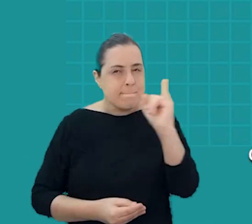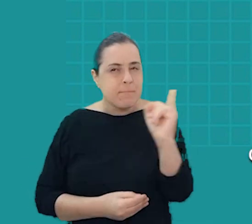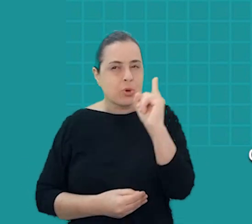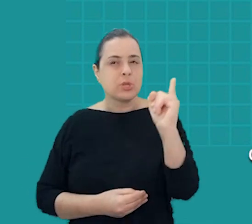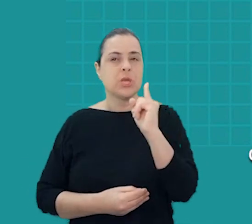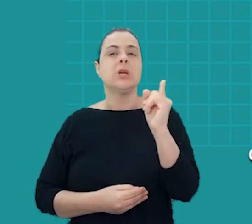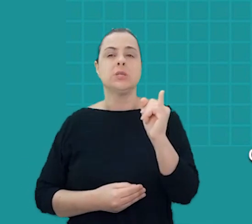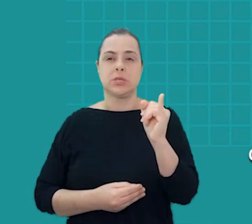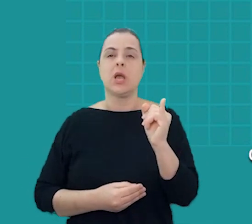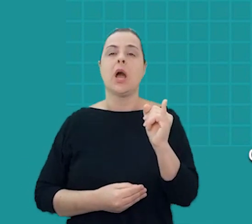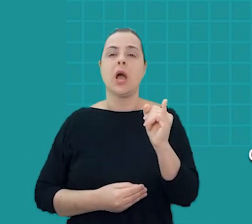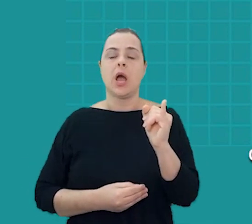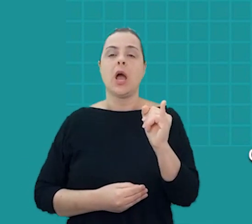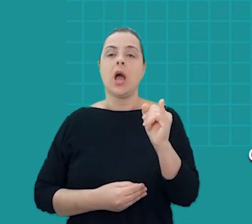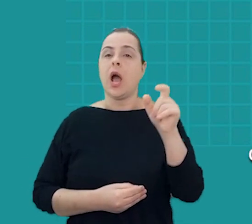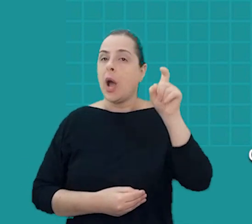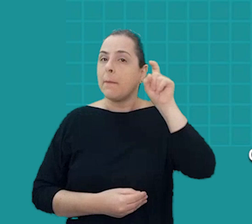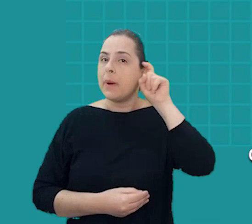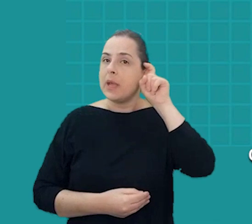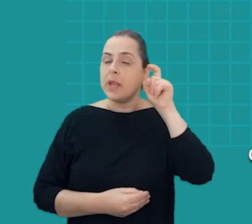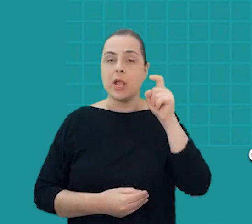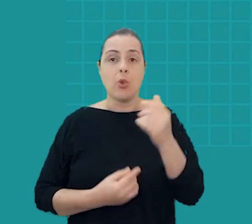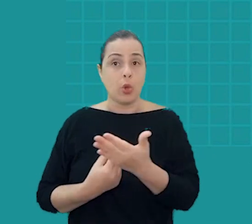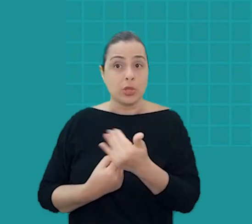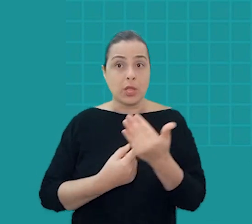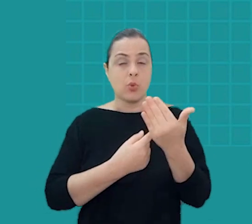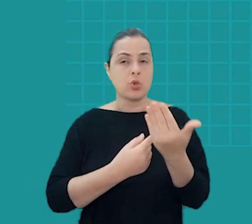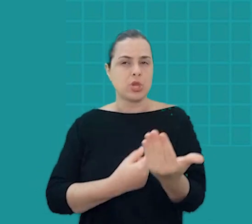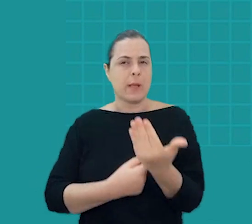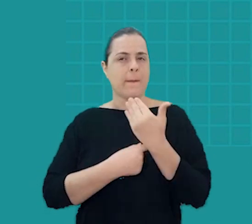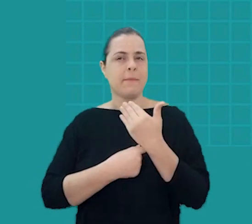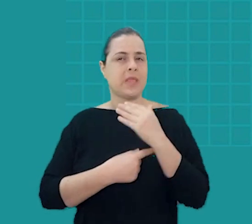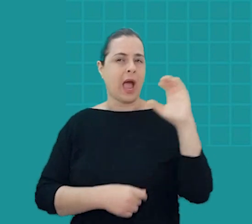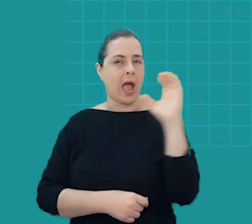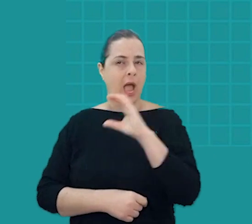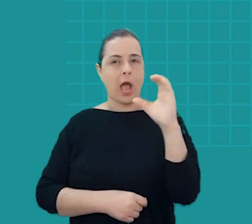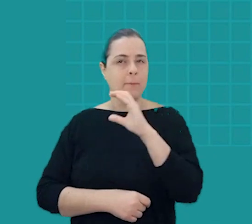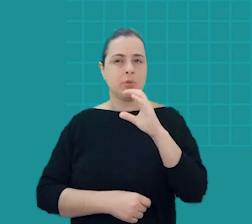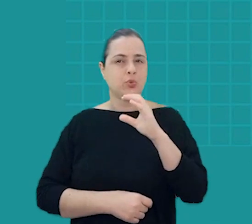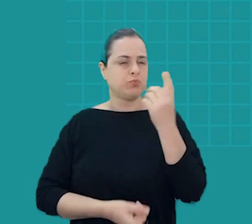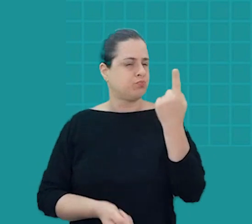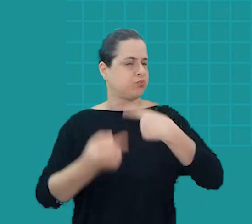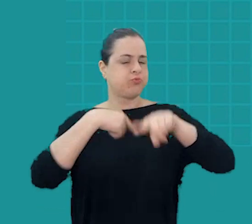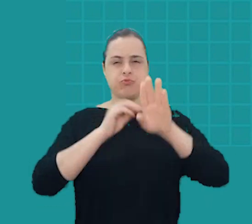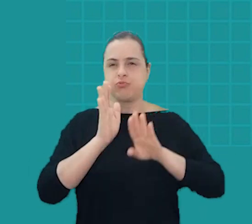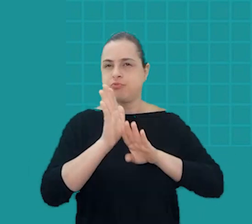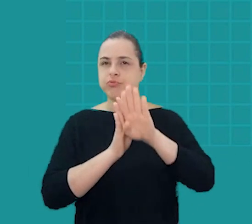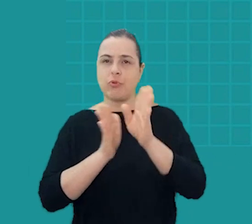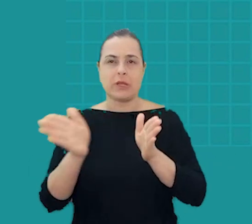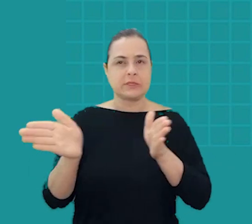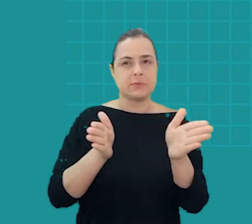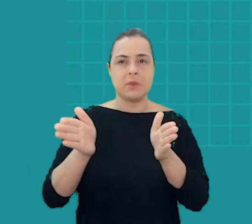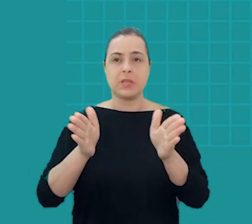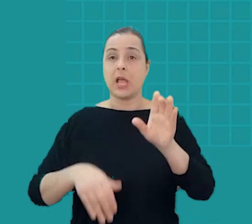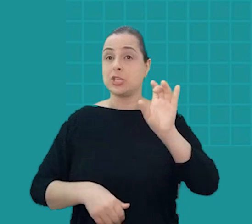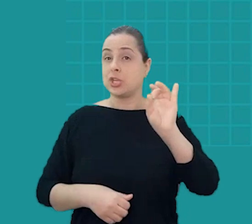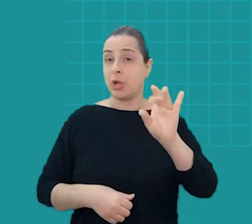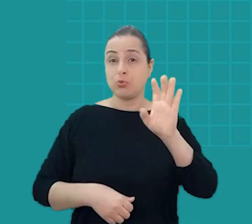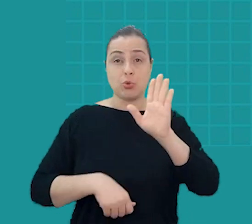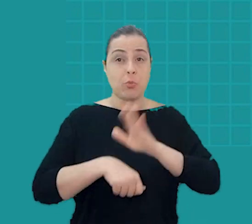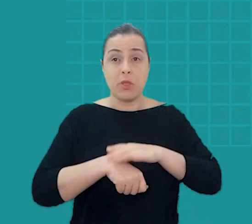de acessibilidade de autonomia. Então não era, eles me deram a conectividade. Hoje eu só estou falando